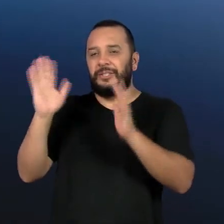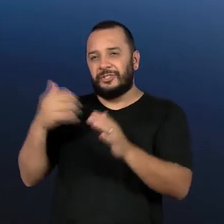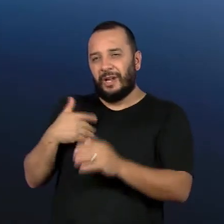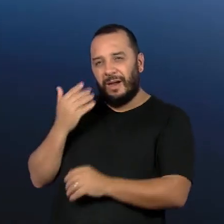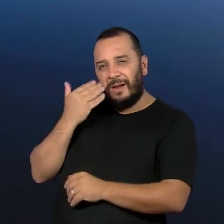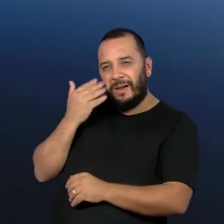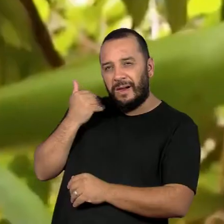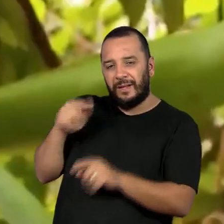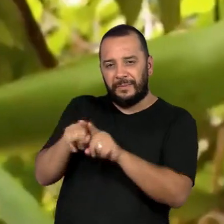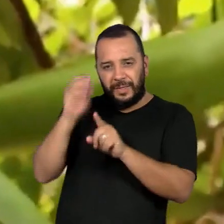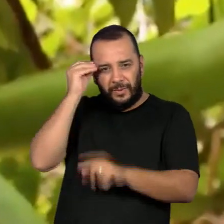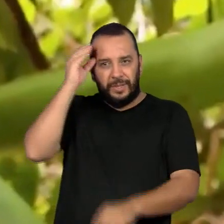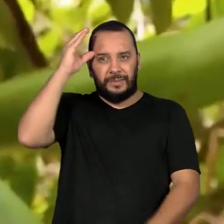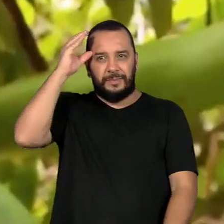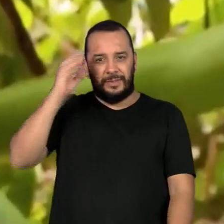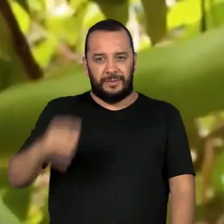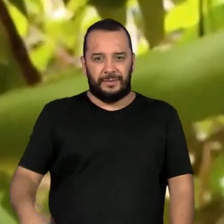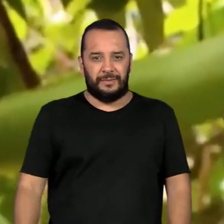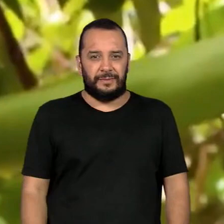conhecimento.